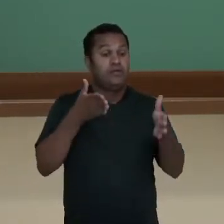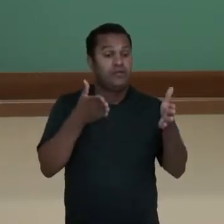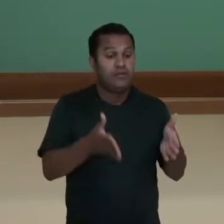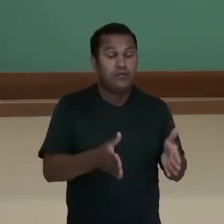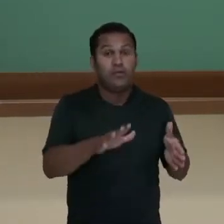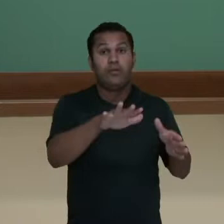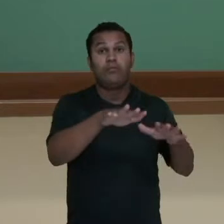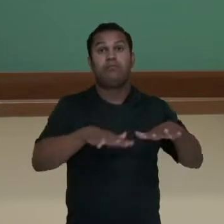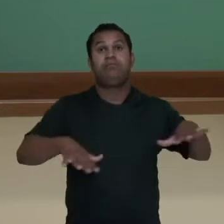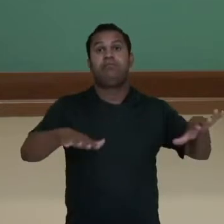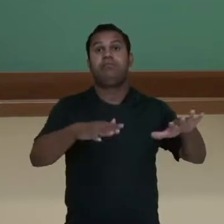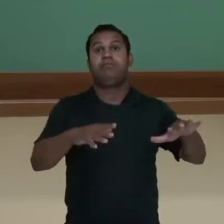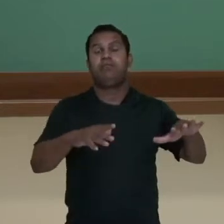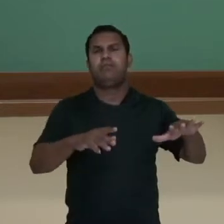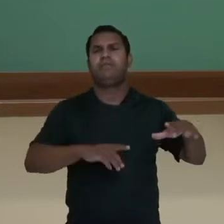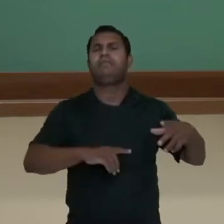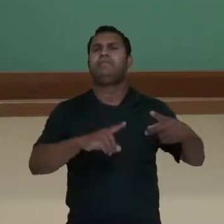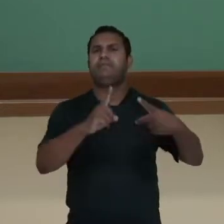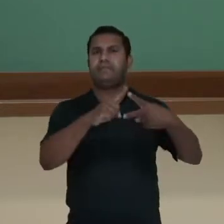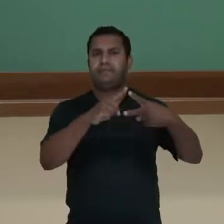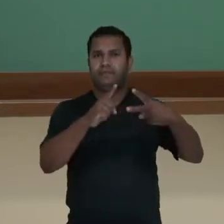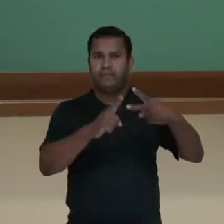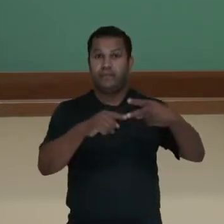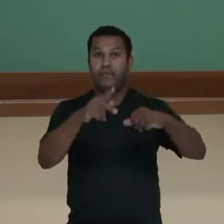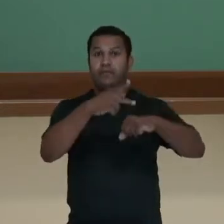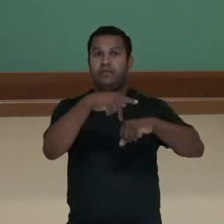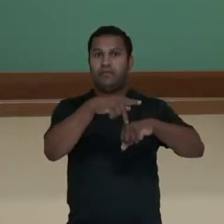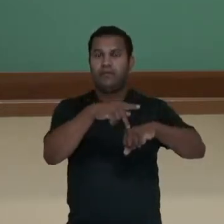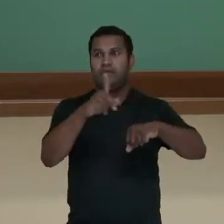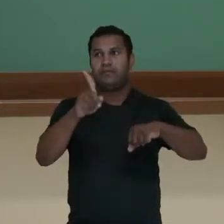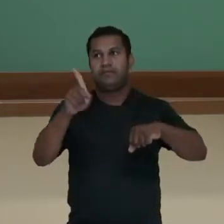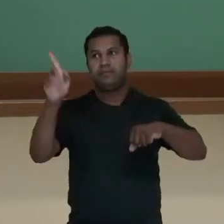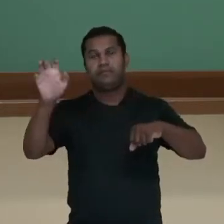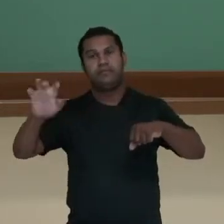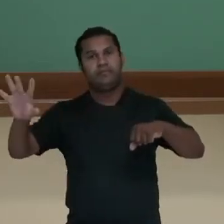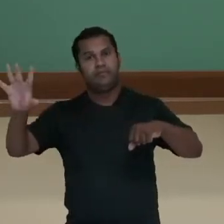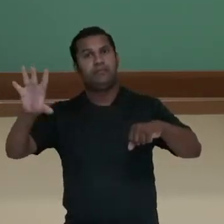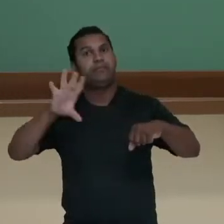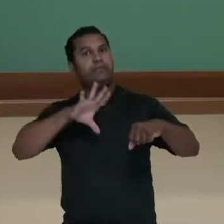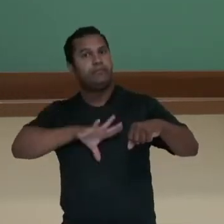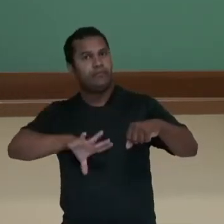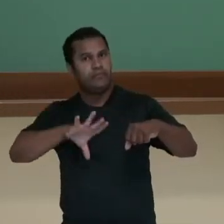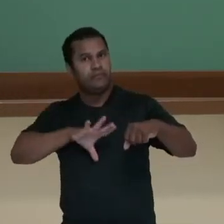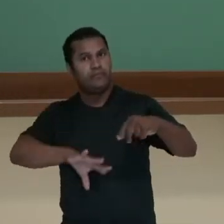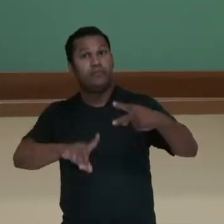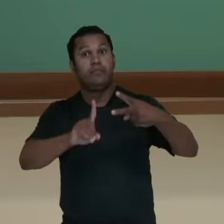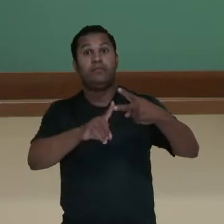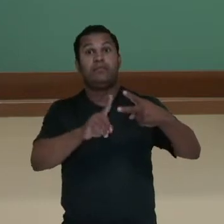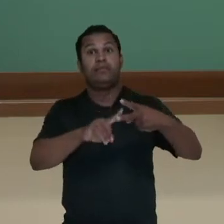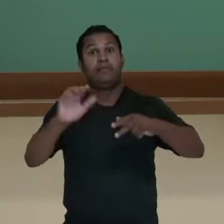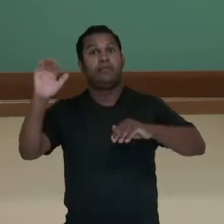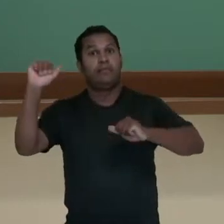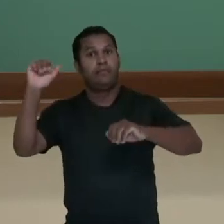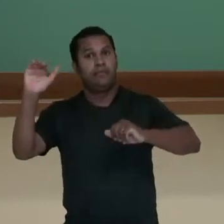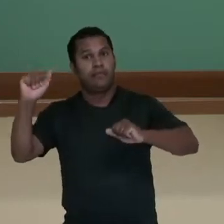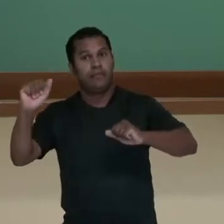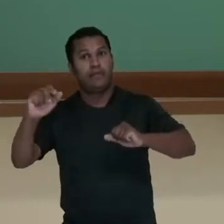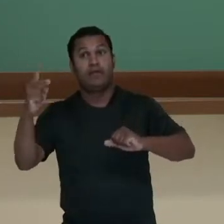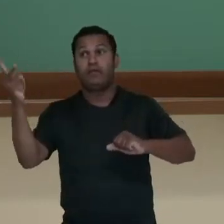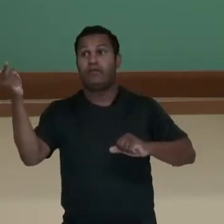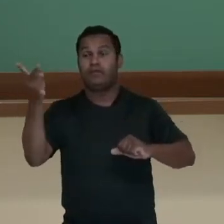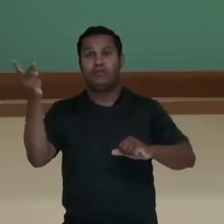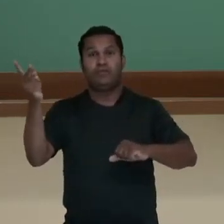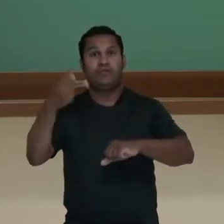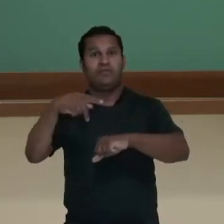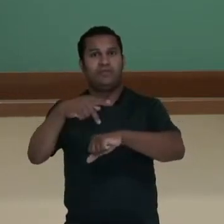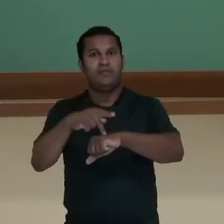europeus, Portugal e Espanha, que no ano de 1494 assinaram o Tratado de